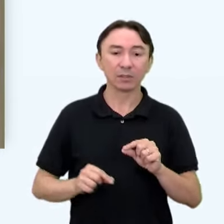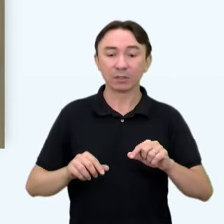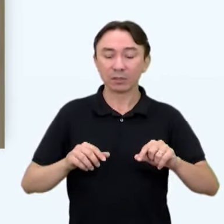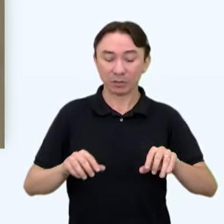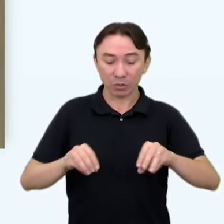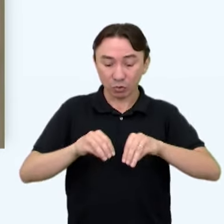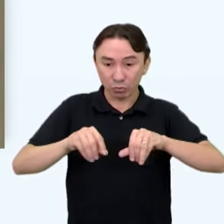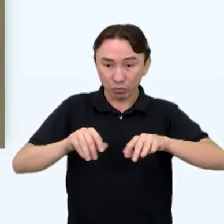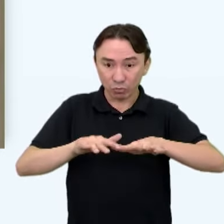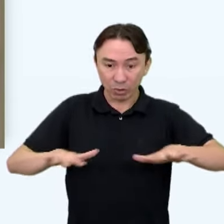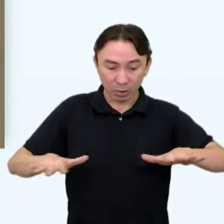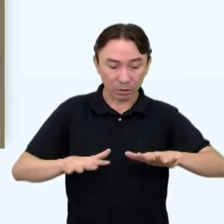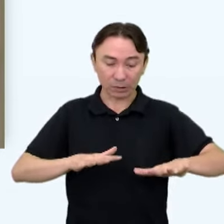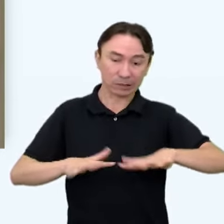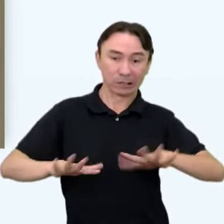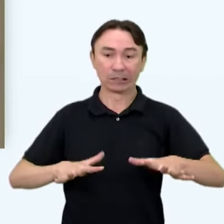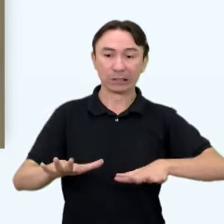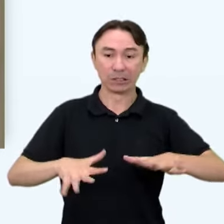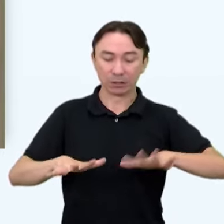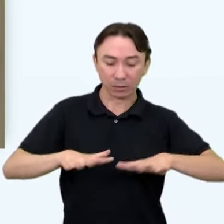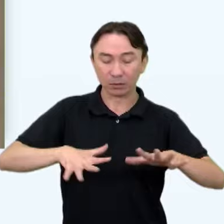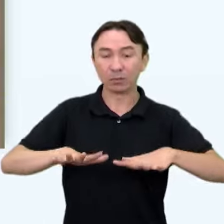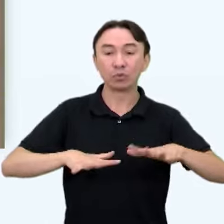certo nível de probabilidade